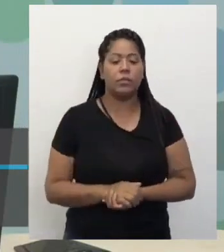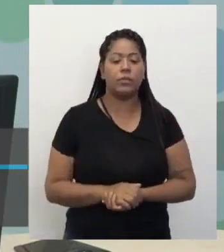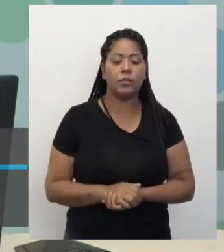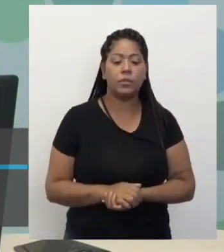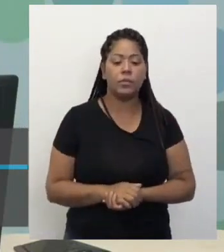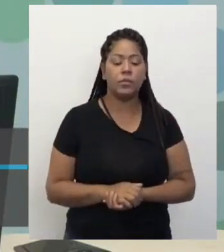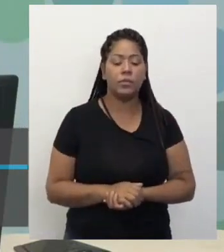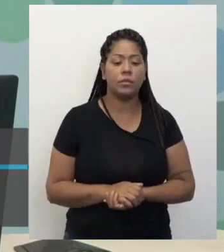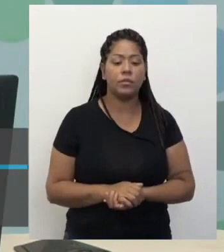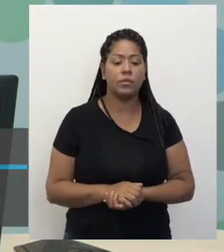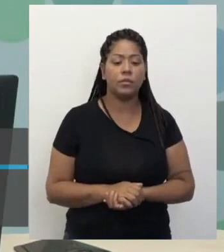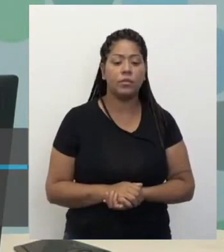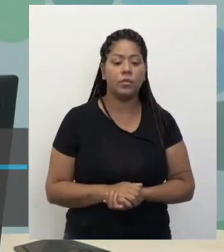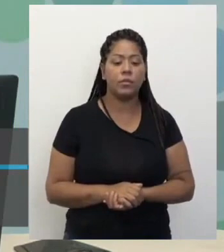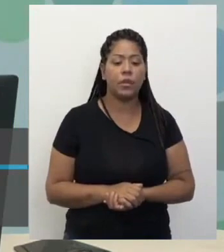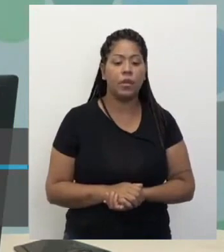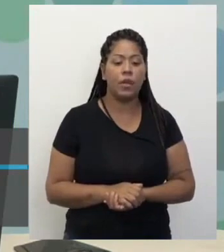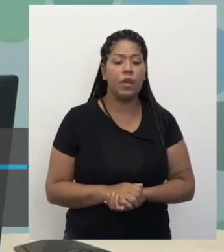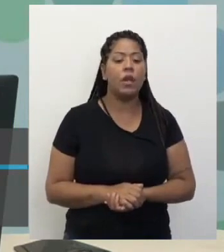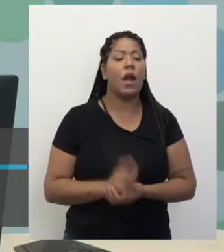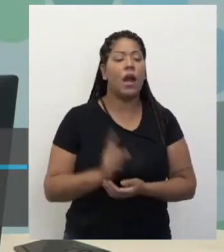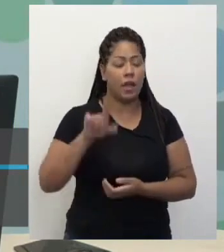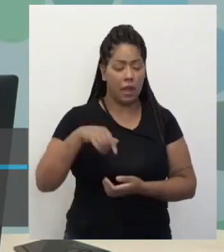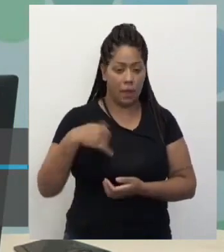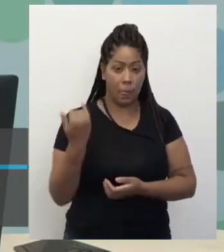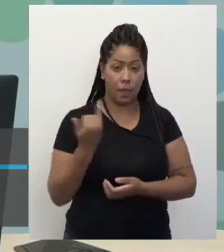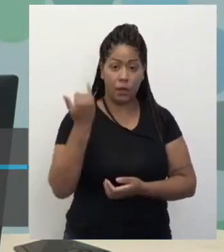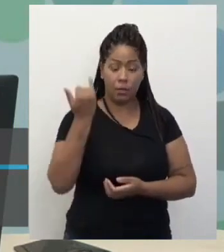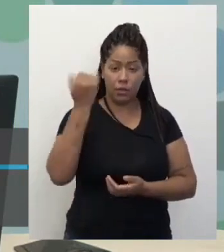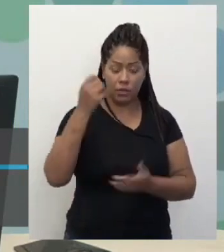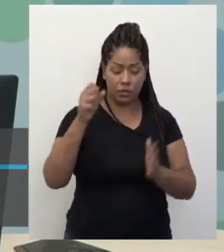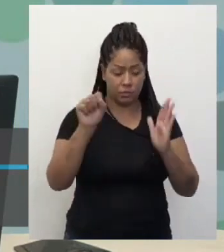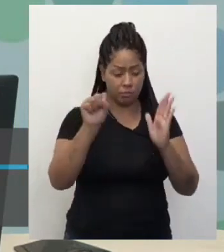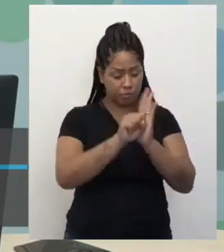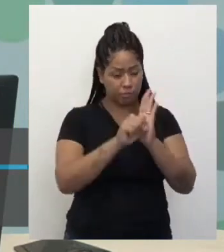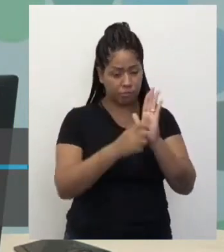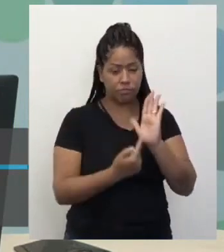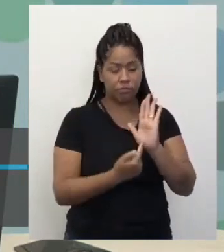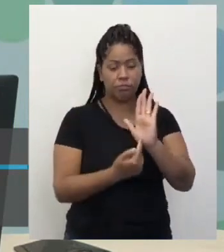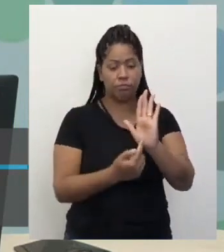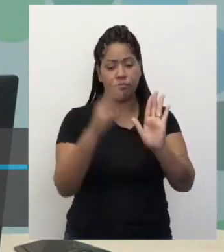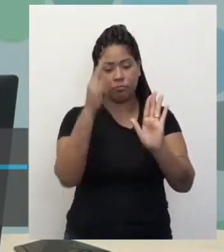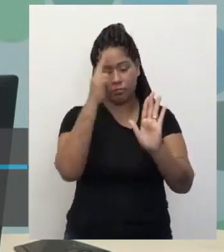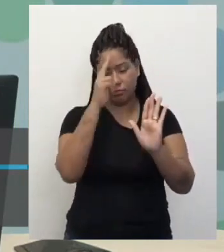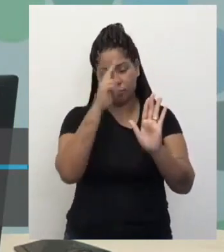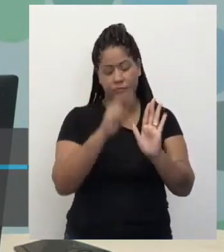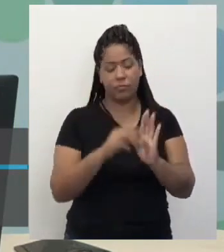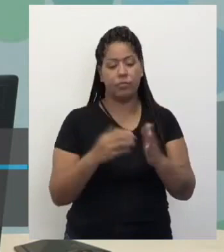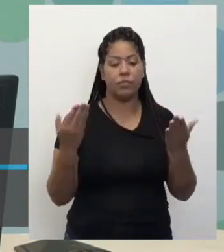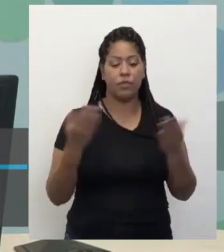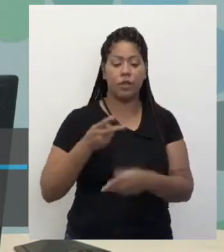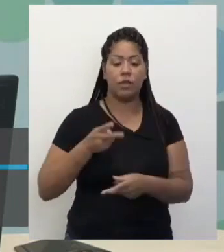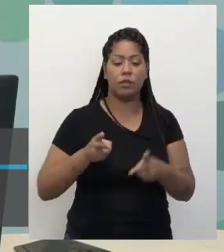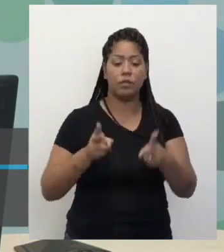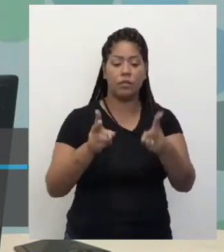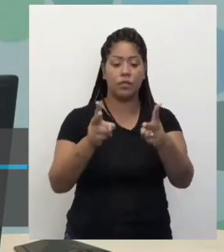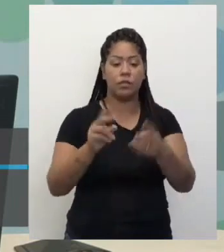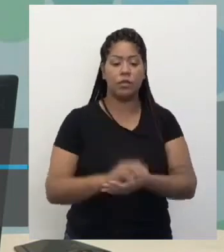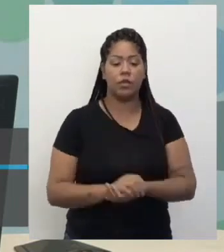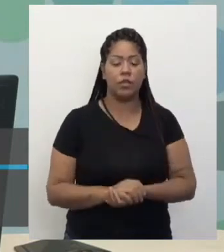aí. Daí, mais uma vez, a importância desse patrimônio aí, tá? Vamos continuar agora falando da